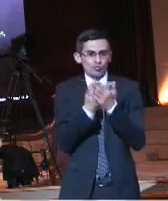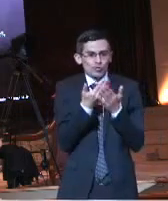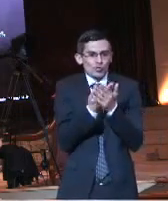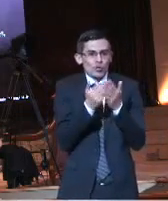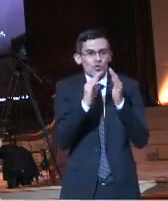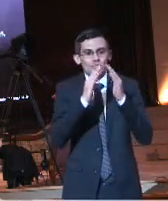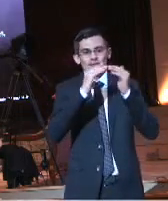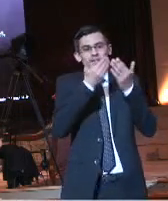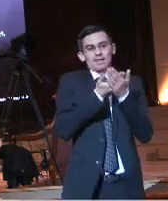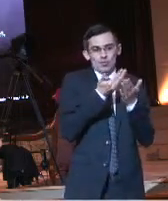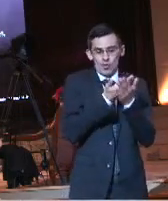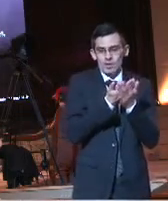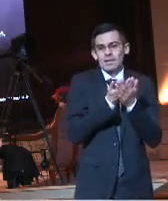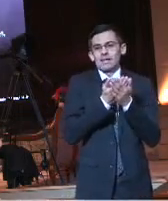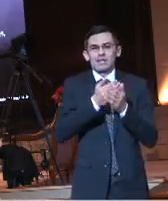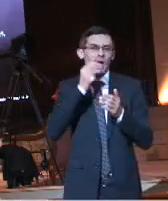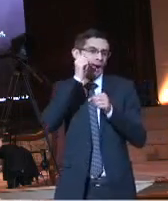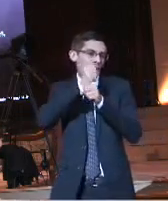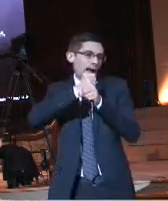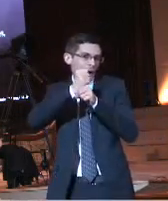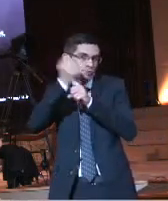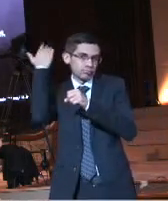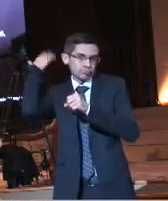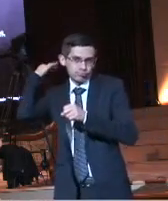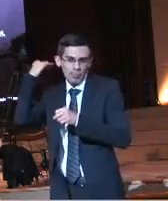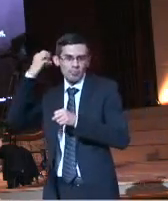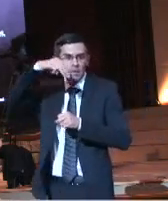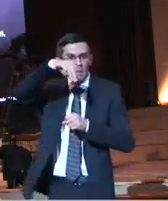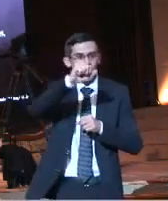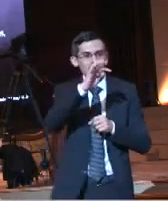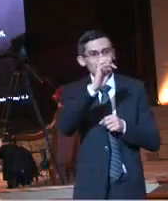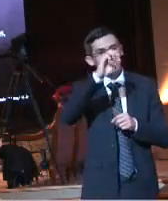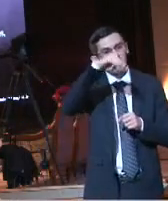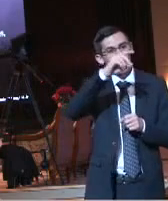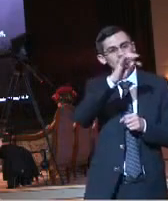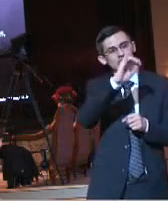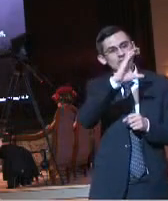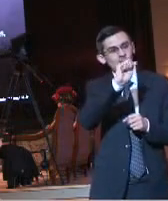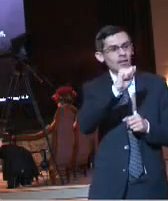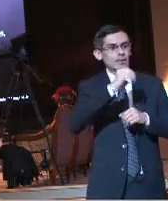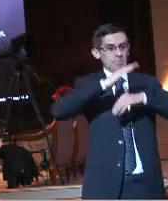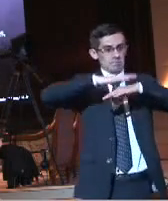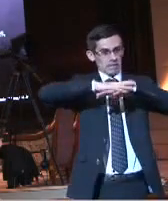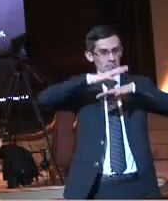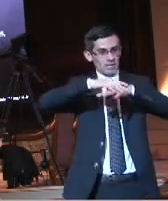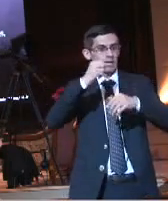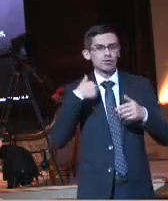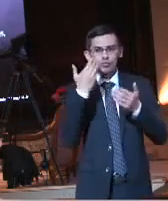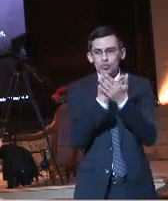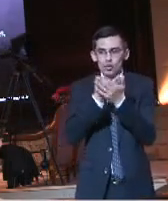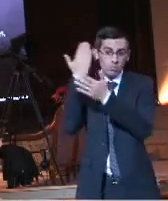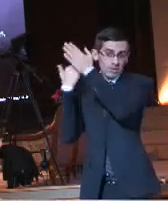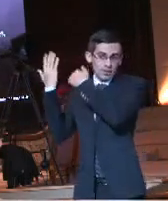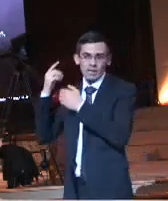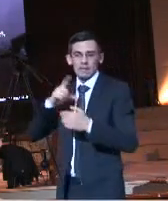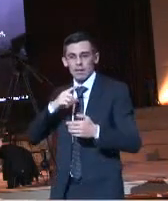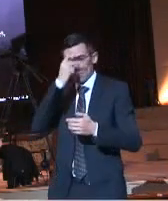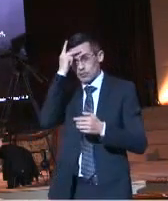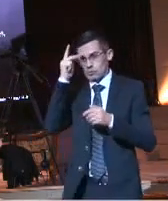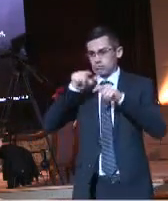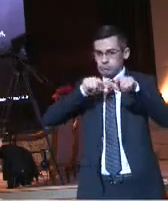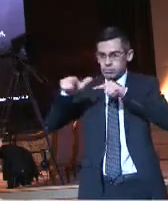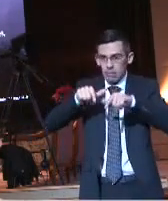nem eu faz muito tempo, não é? Faz muito tempo que você não estuda matemática. Tem uns que trabalham com a matemática, então vão